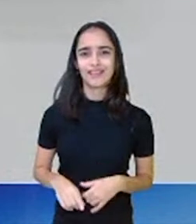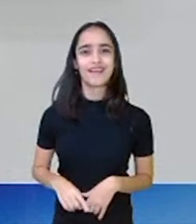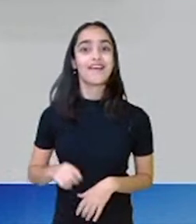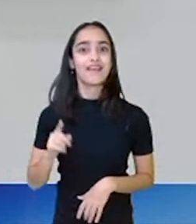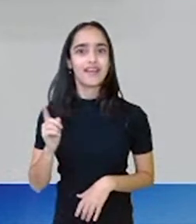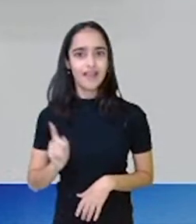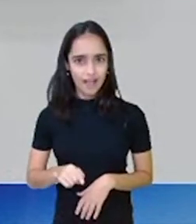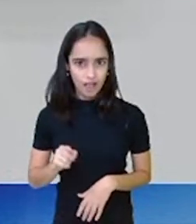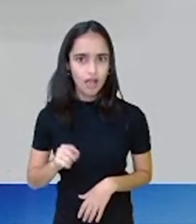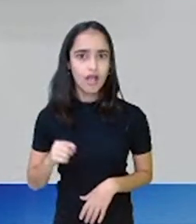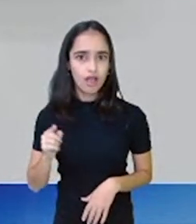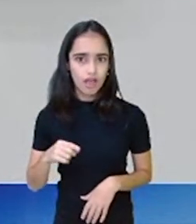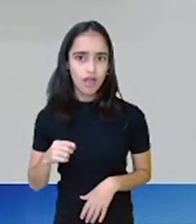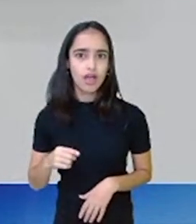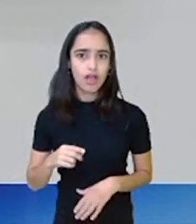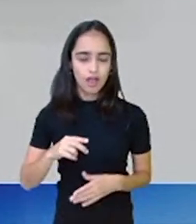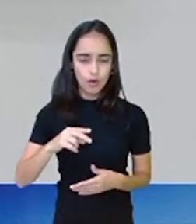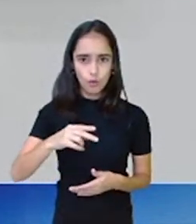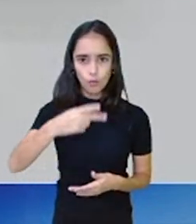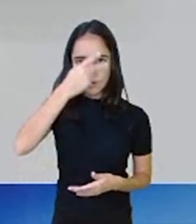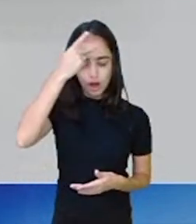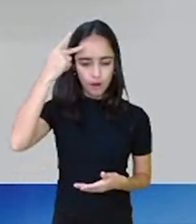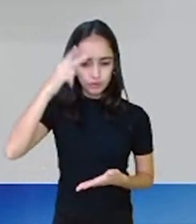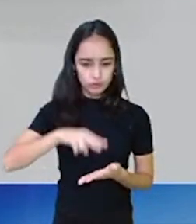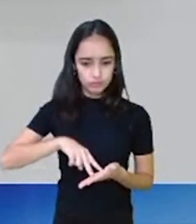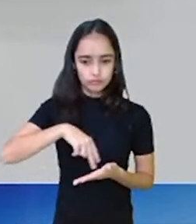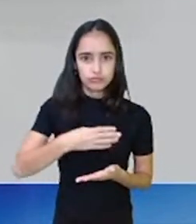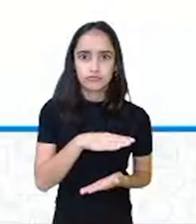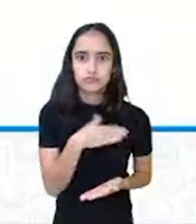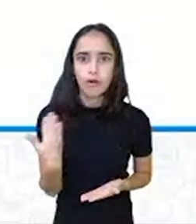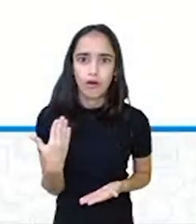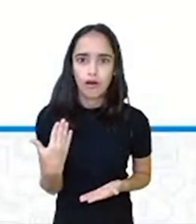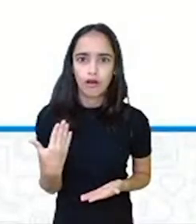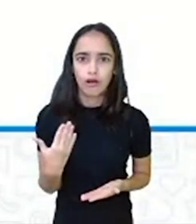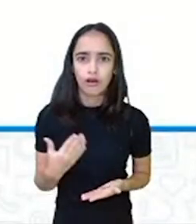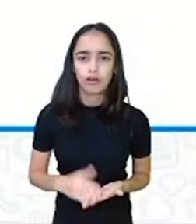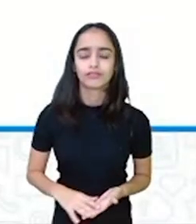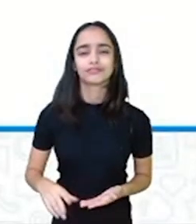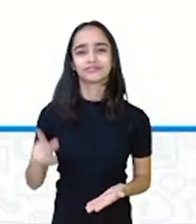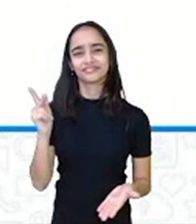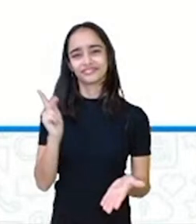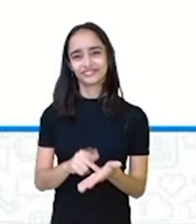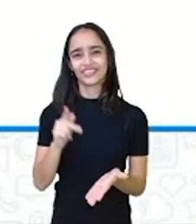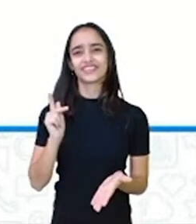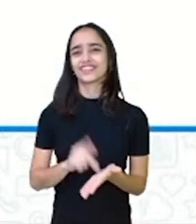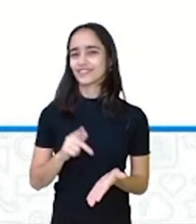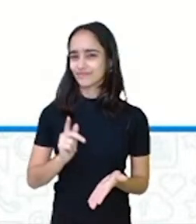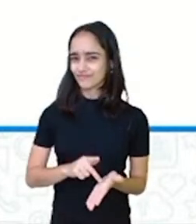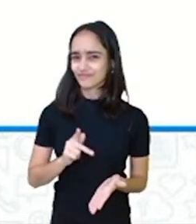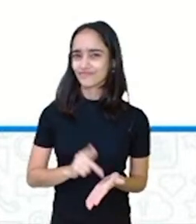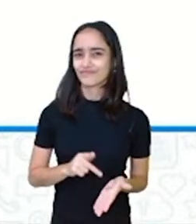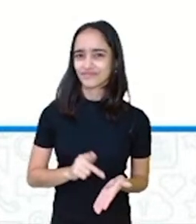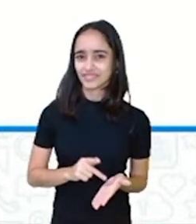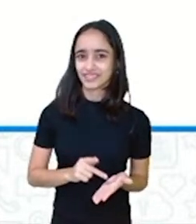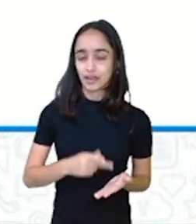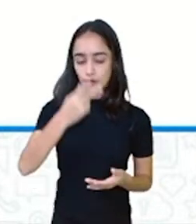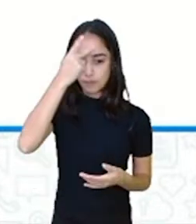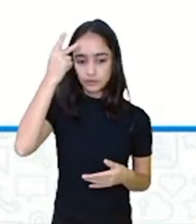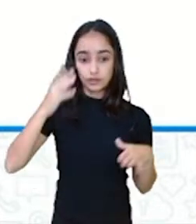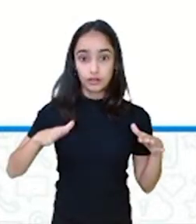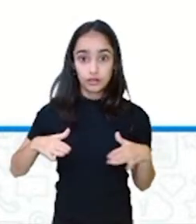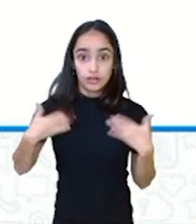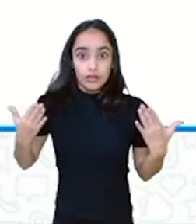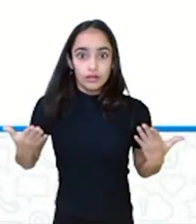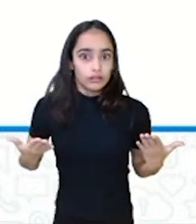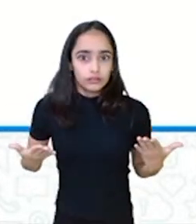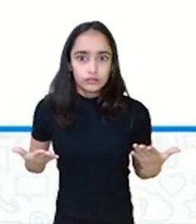catavérico. Era realmente isso mesmo. Alguém está espantado ou até admirado